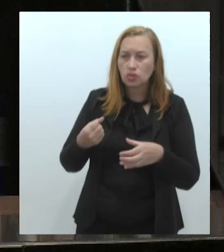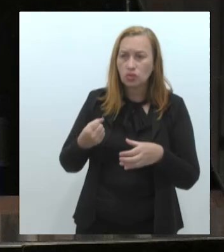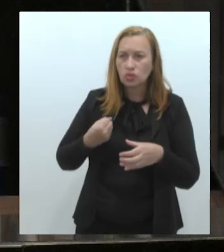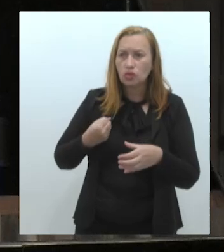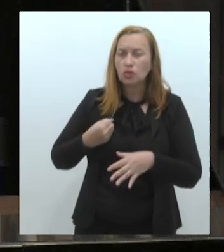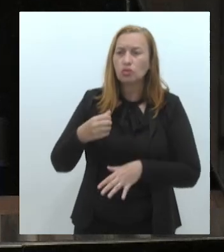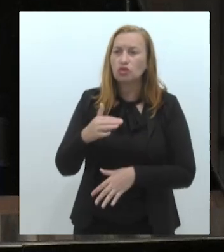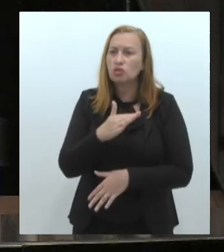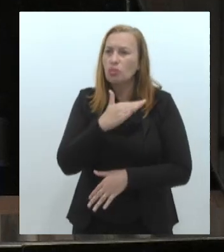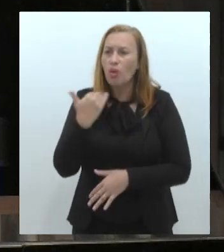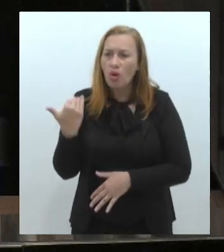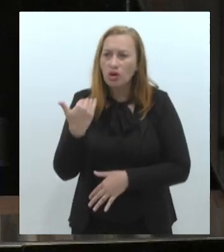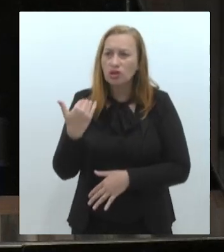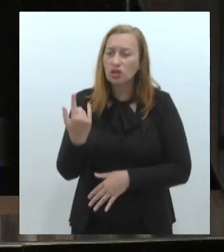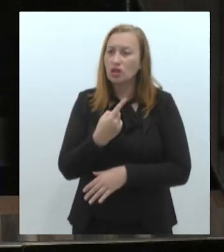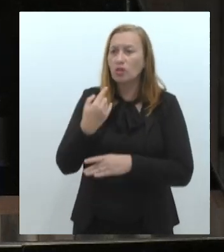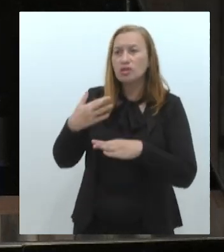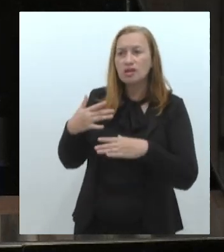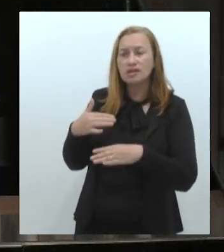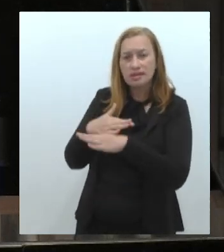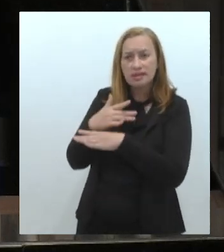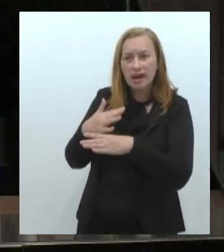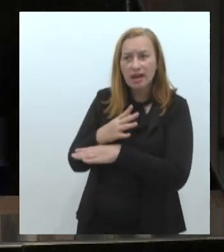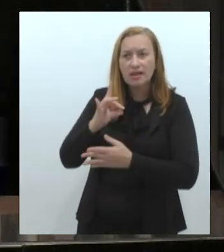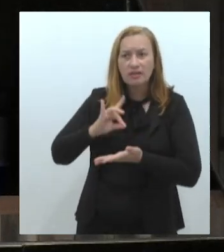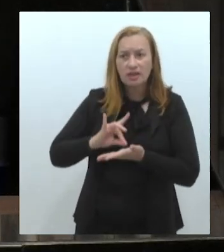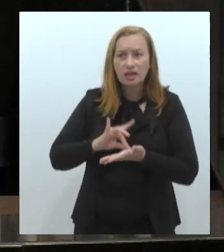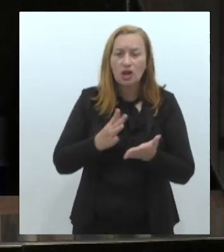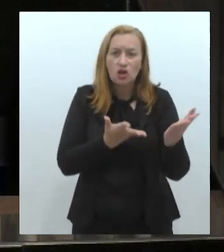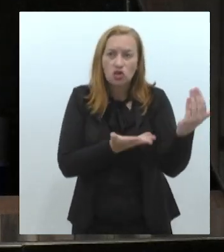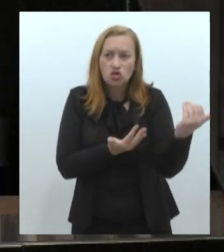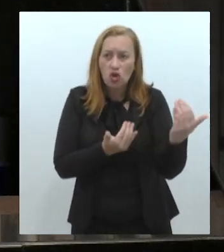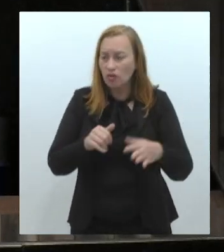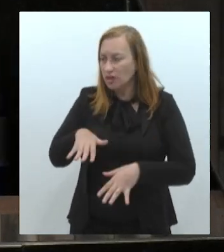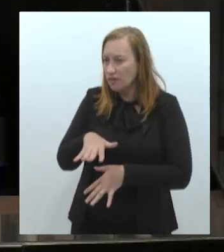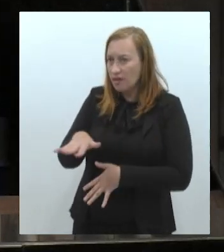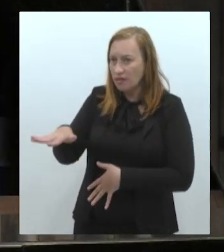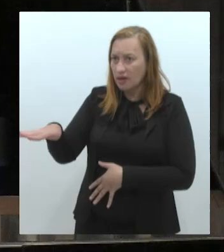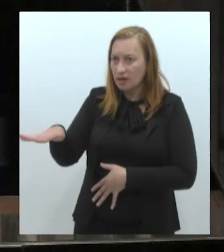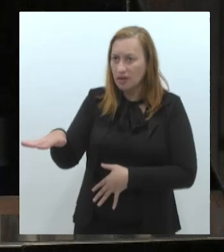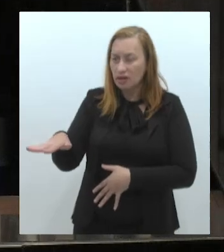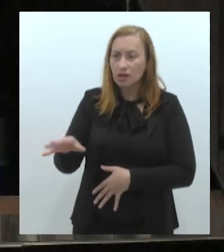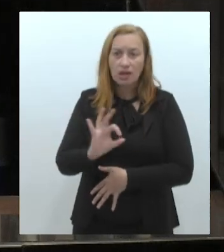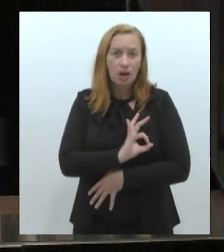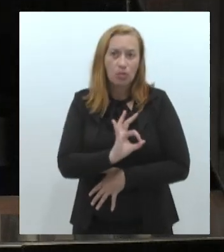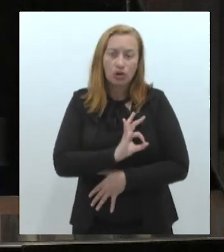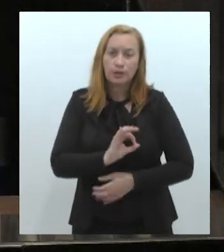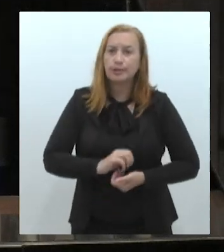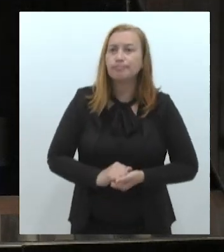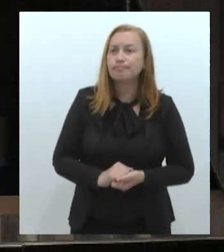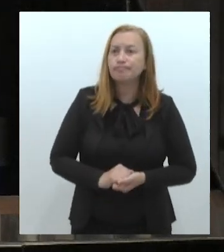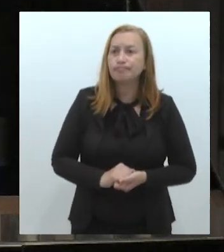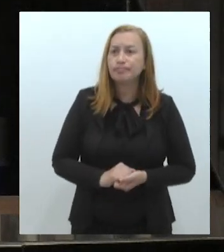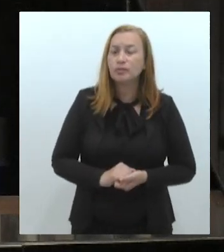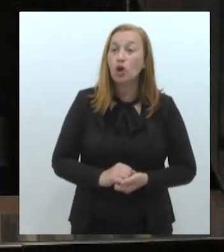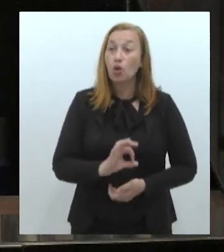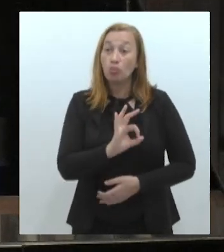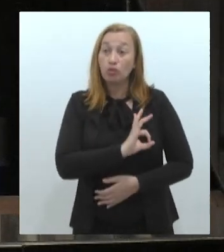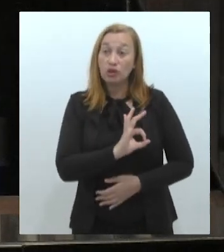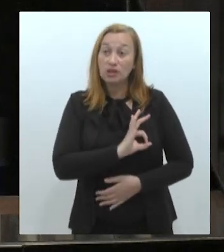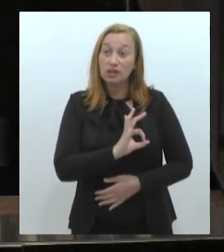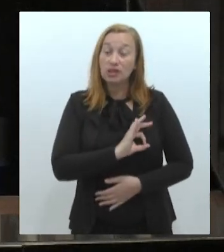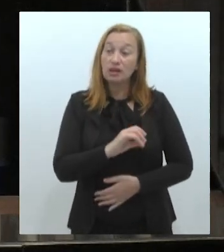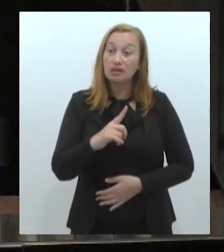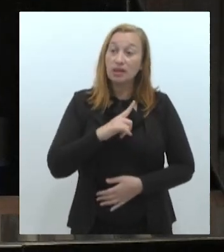na nossa cidade é justamente a juventude favelada e os agentes de segurança pública. Um policial tem